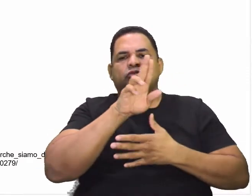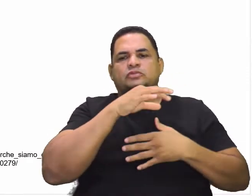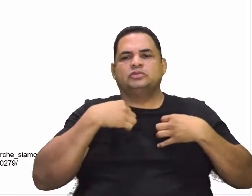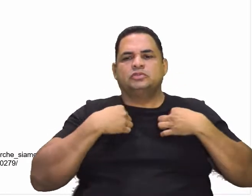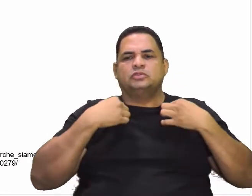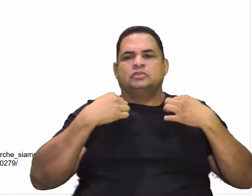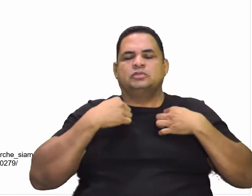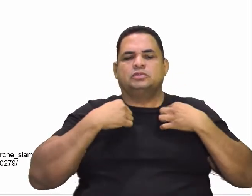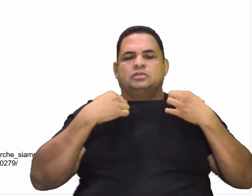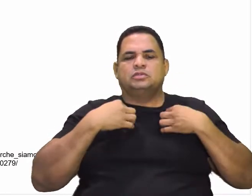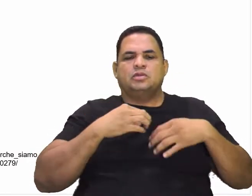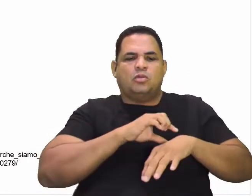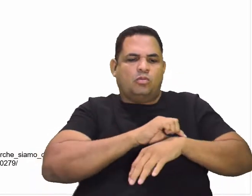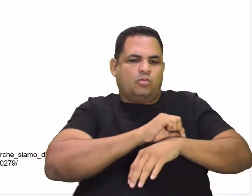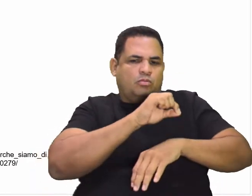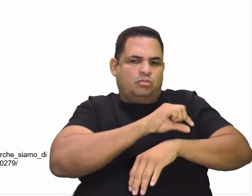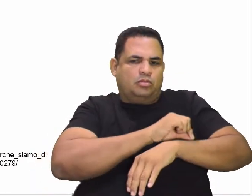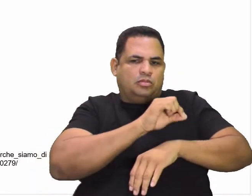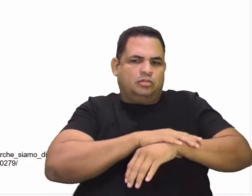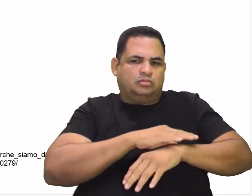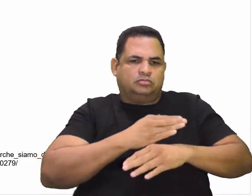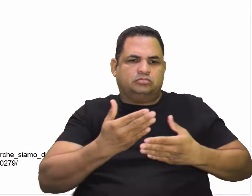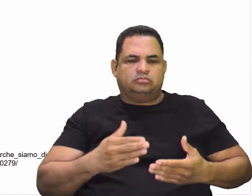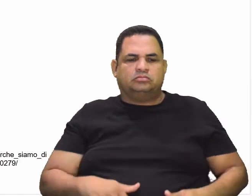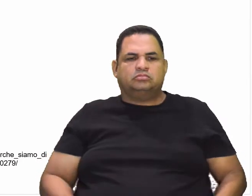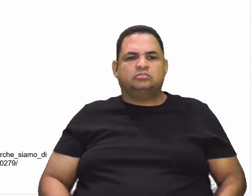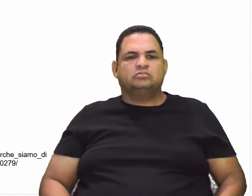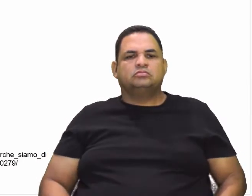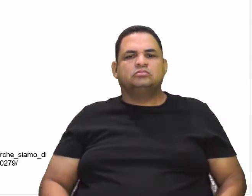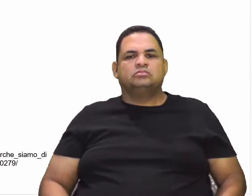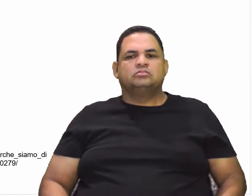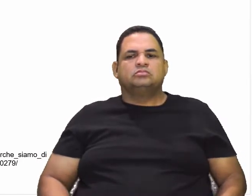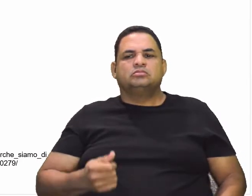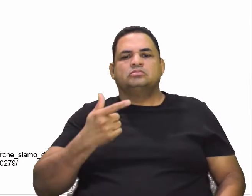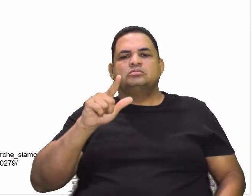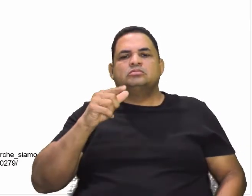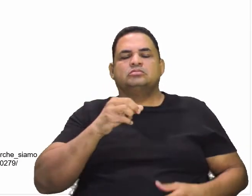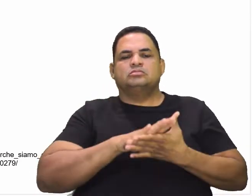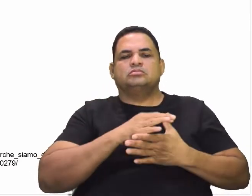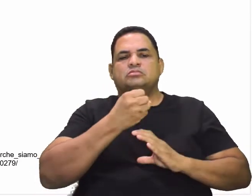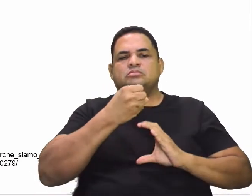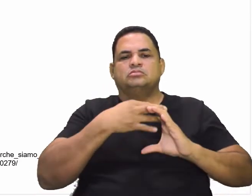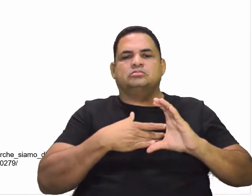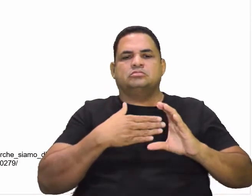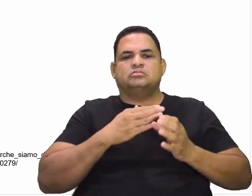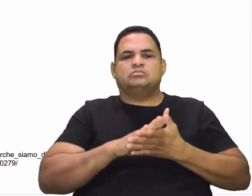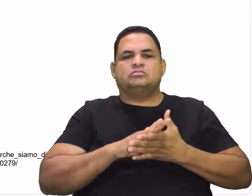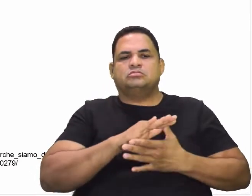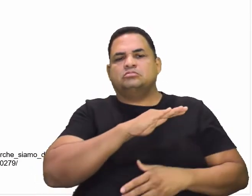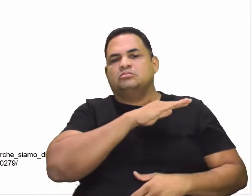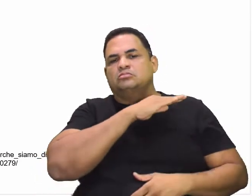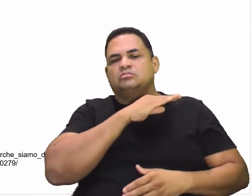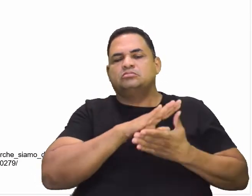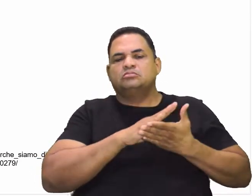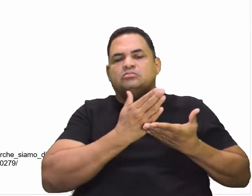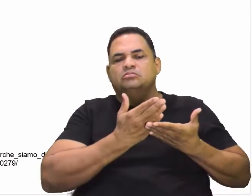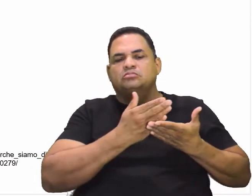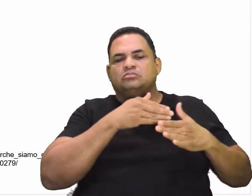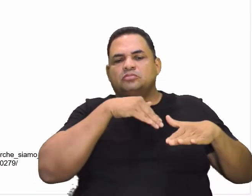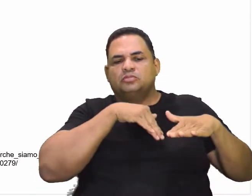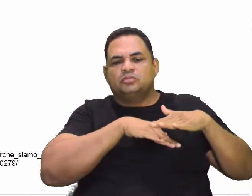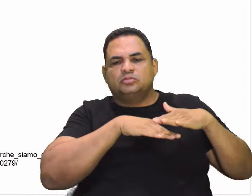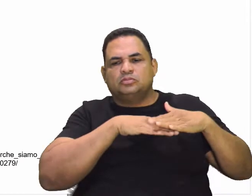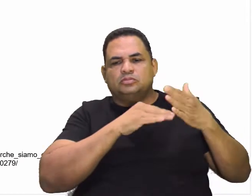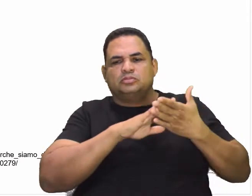feita de peles e couros. Outra característica também, sepultavam seus mortos com práticas